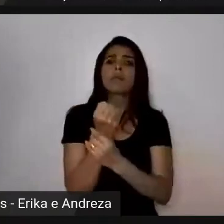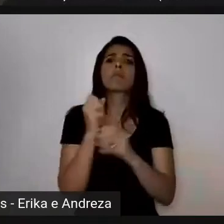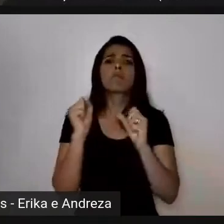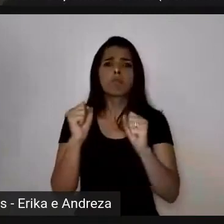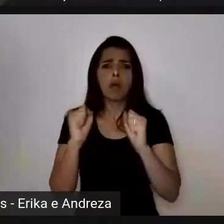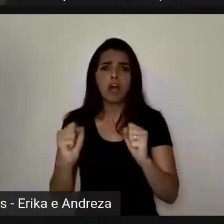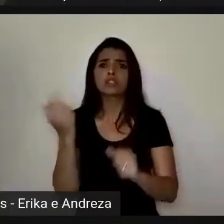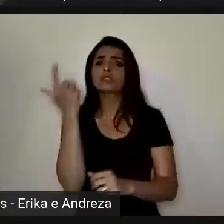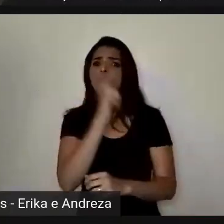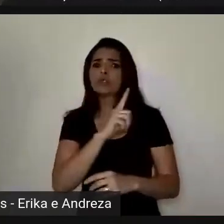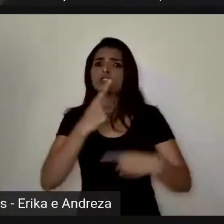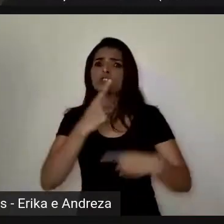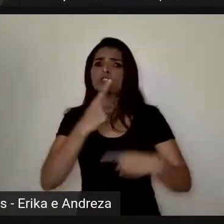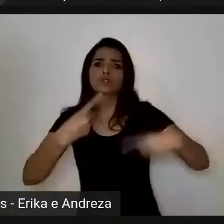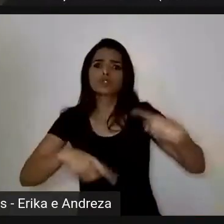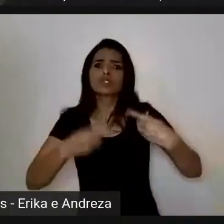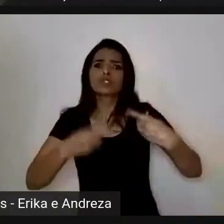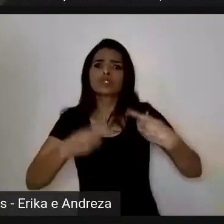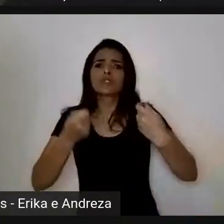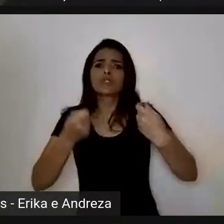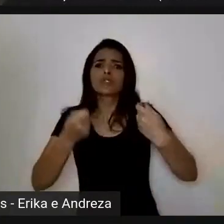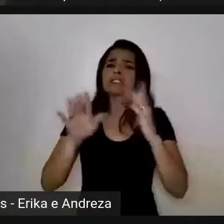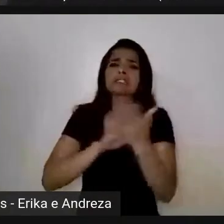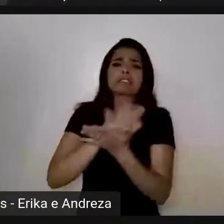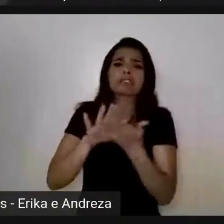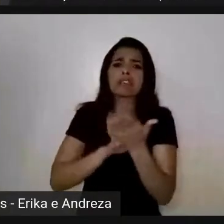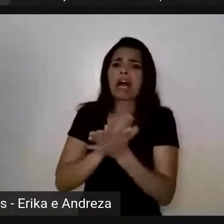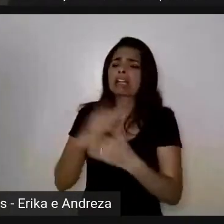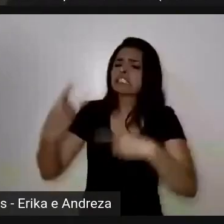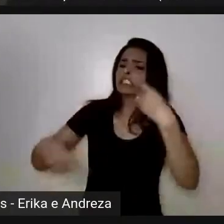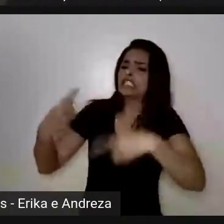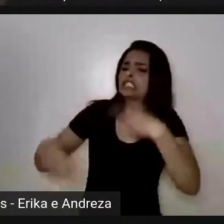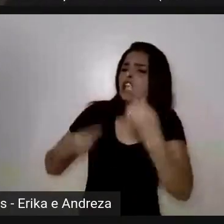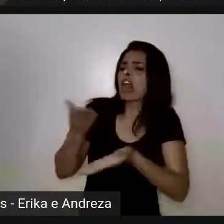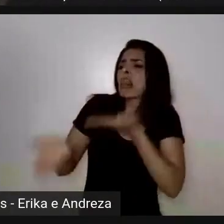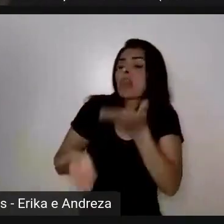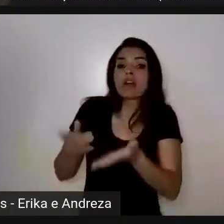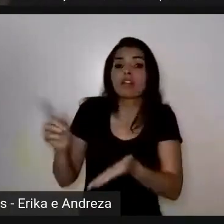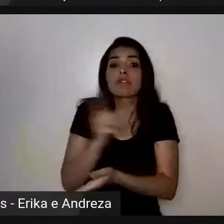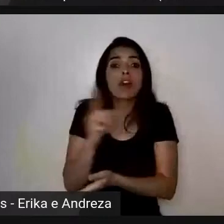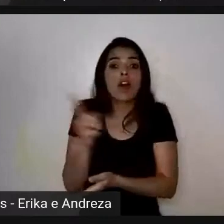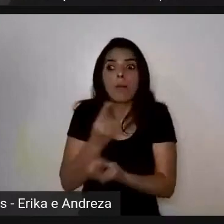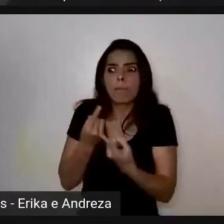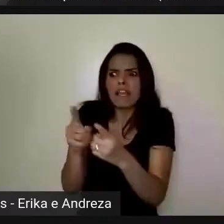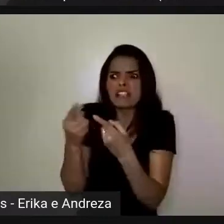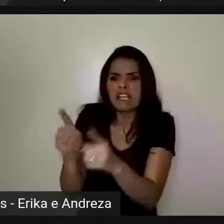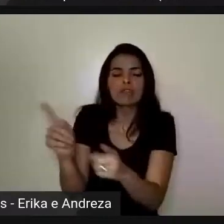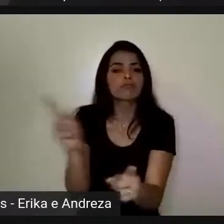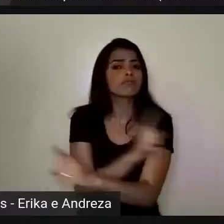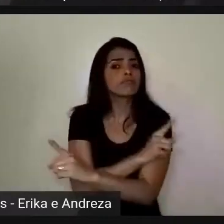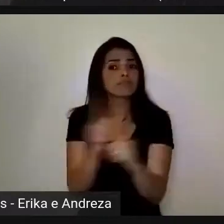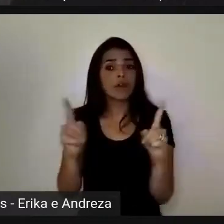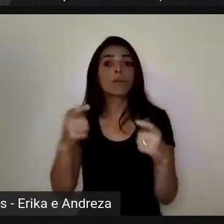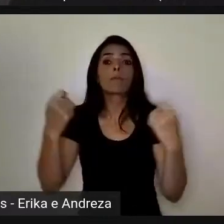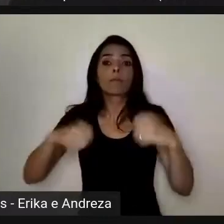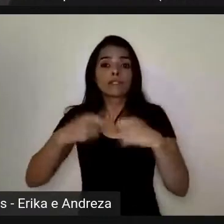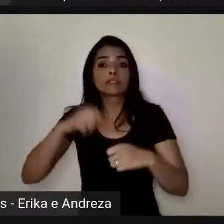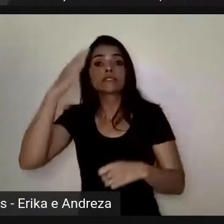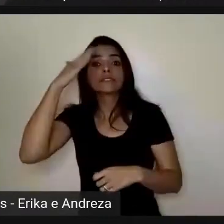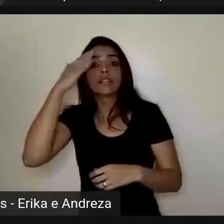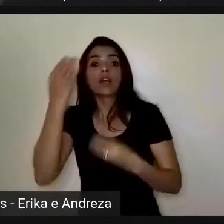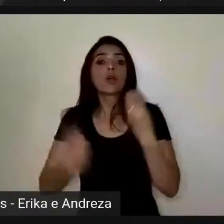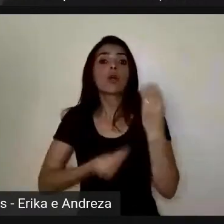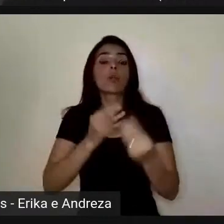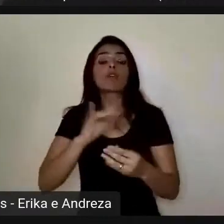permitir perseguição política, sem permitir perseguição individual, mas com critérios técnicos para ver, sim, redimensionamento da administração pública